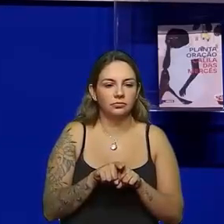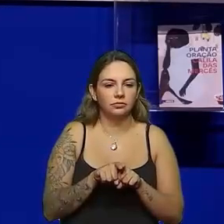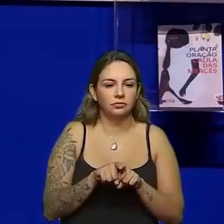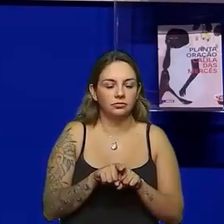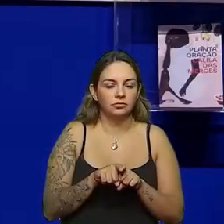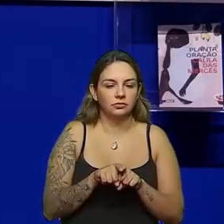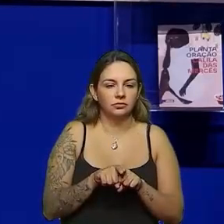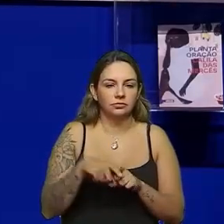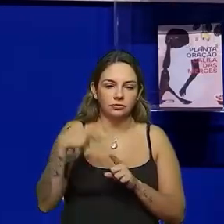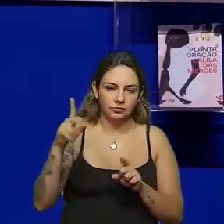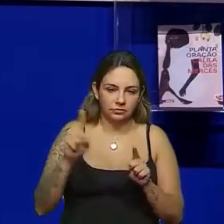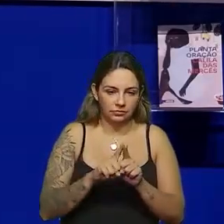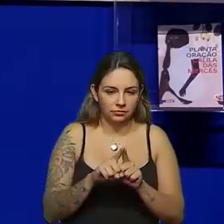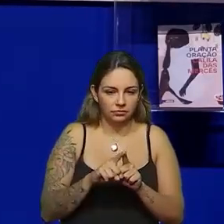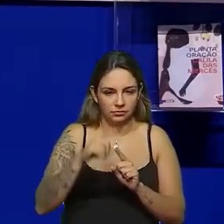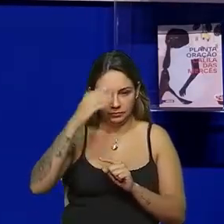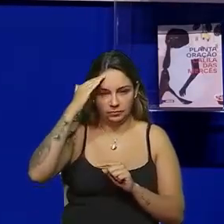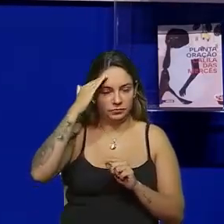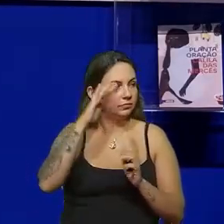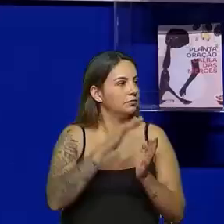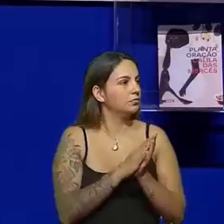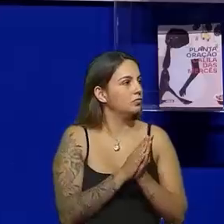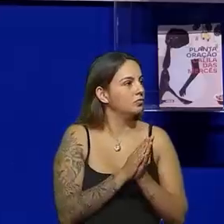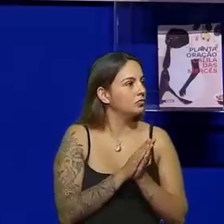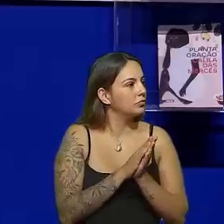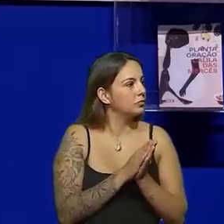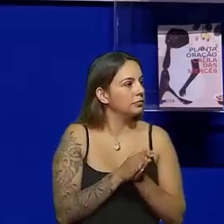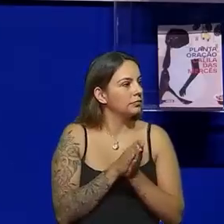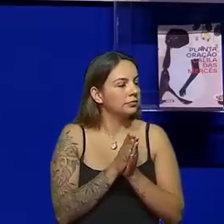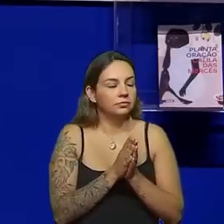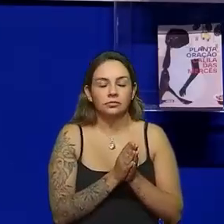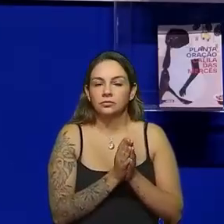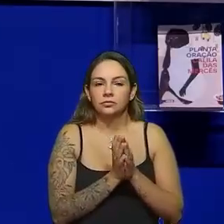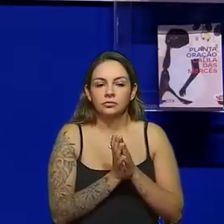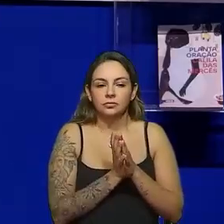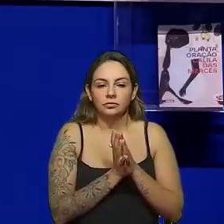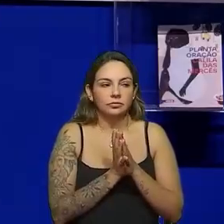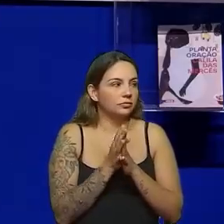E a tua obra é jangada, entende? Então,